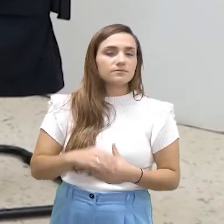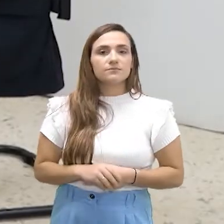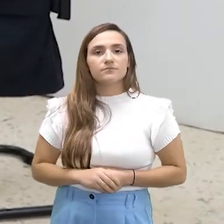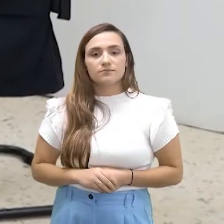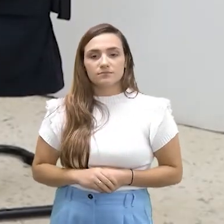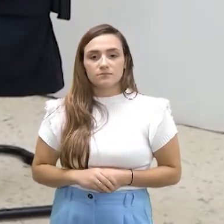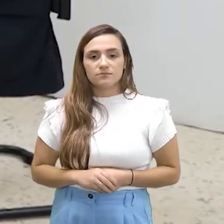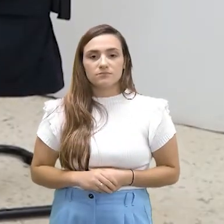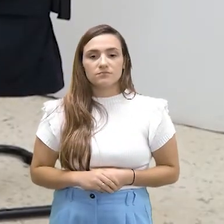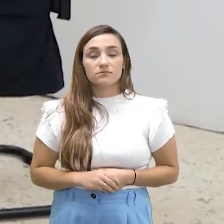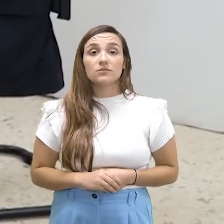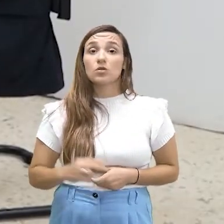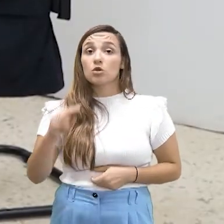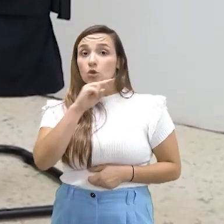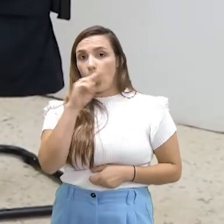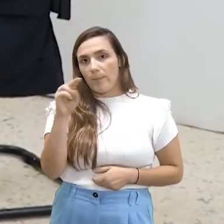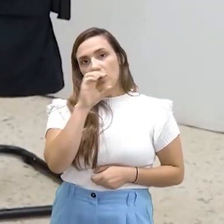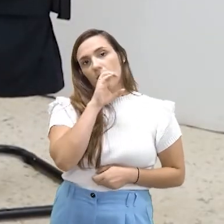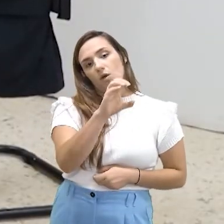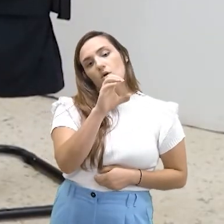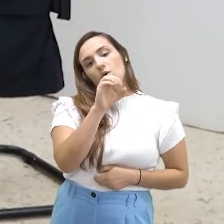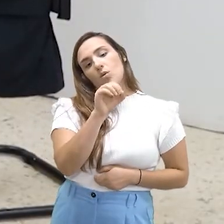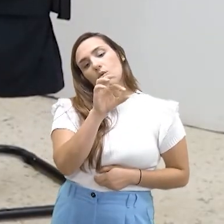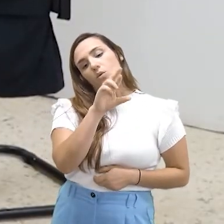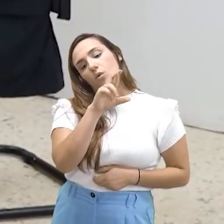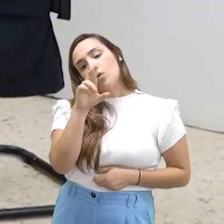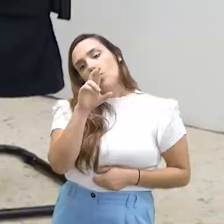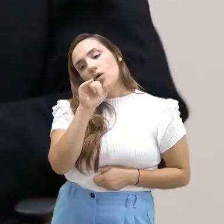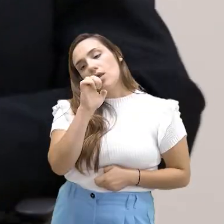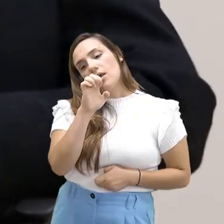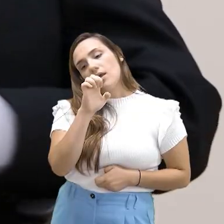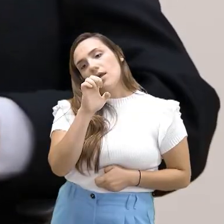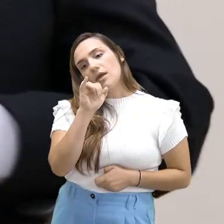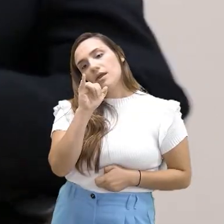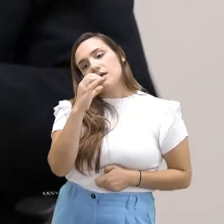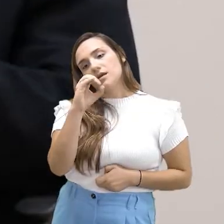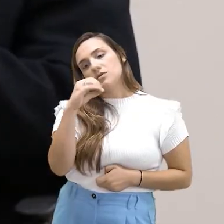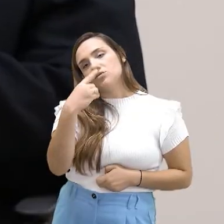extrajudiciais instaladas? Essas correções, elas são realizadas